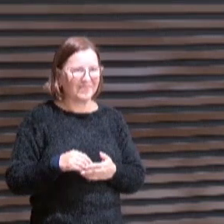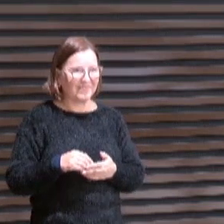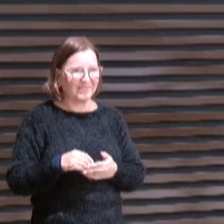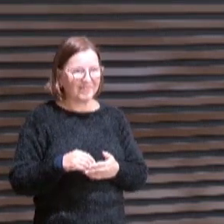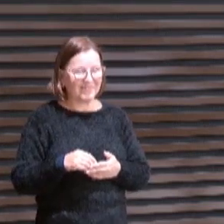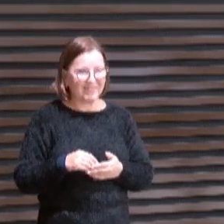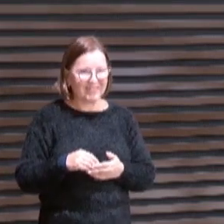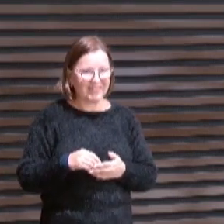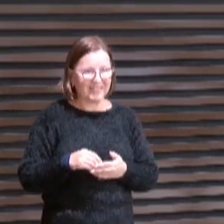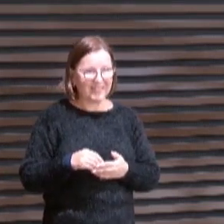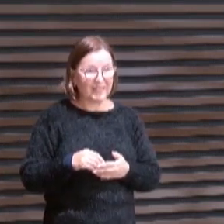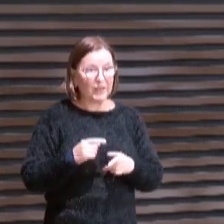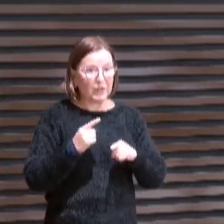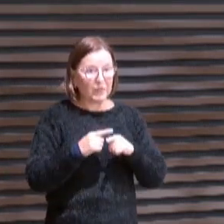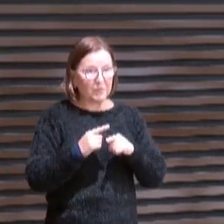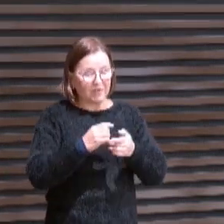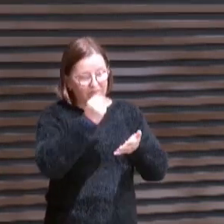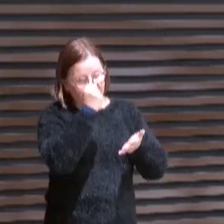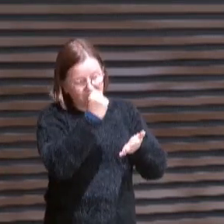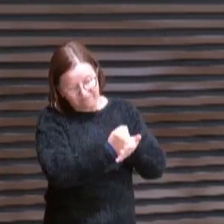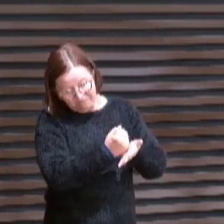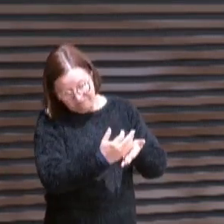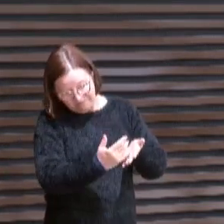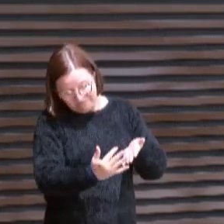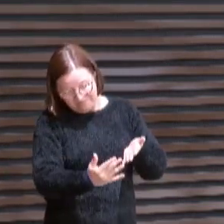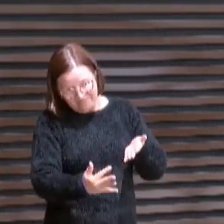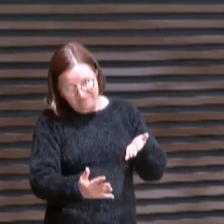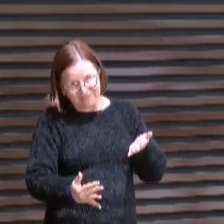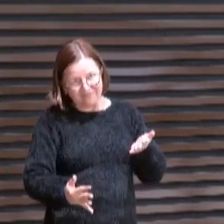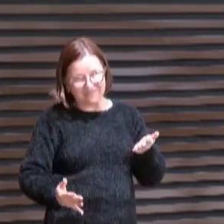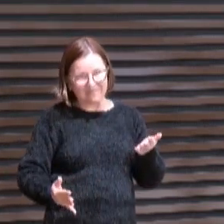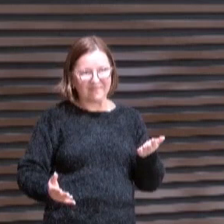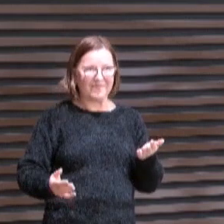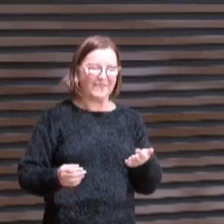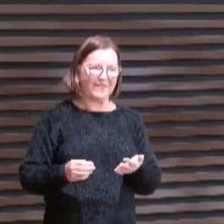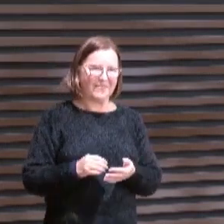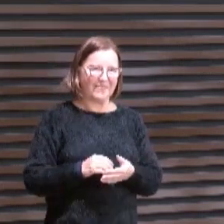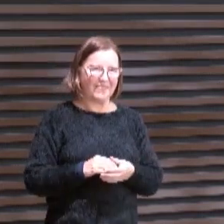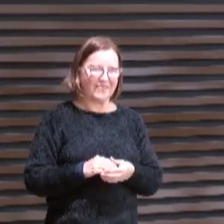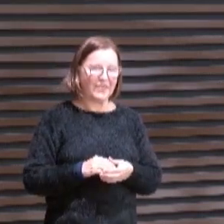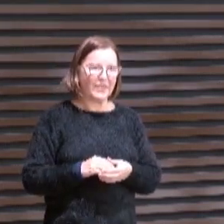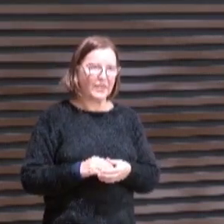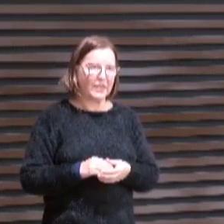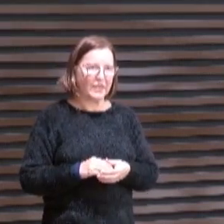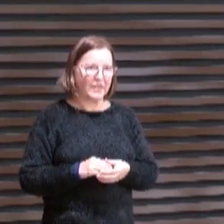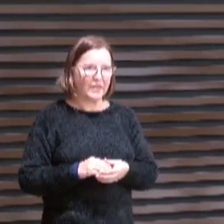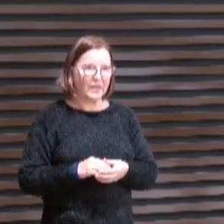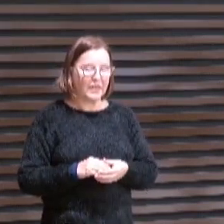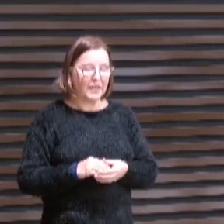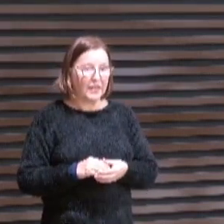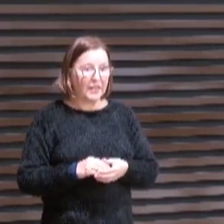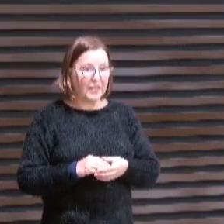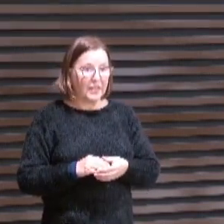É o sangue que derramou do Jesus histórico. E ali nós temos um diálogo, e João e os outros